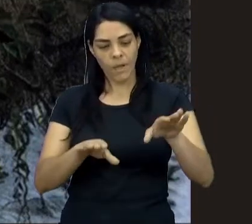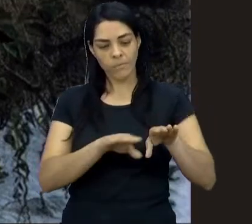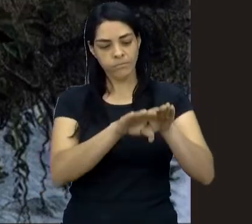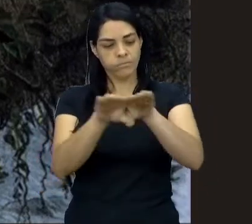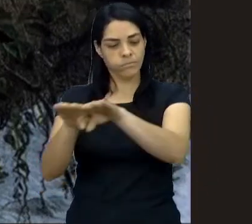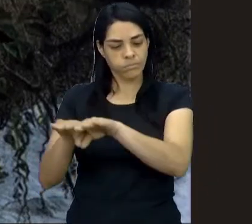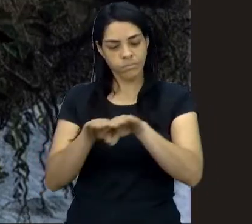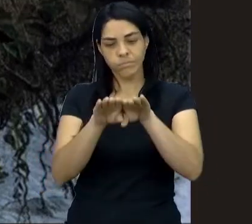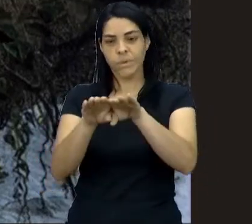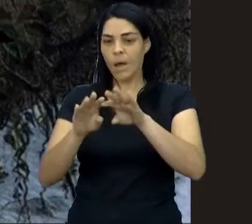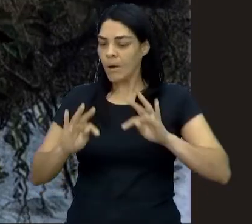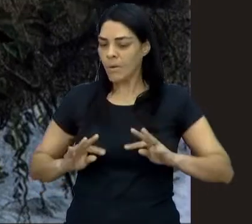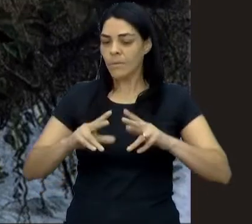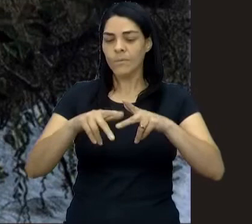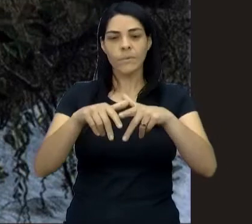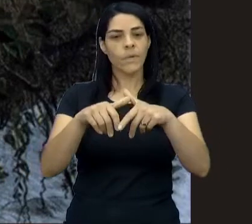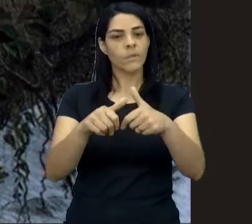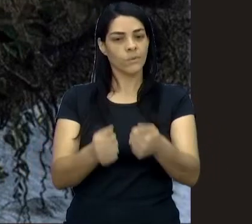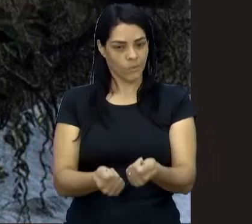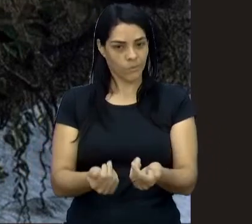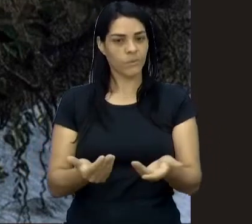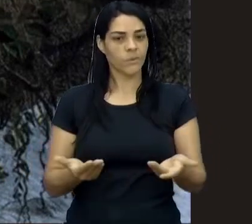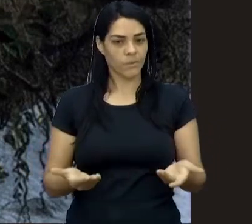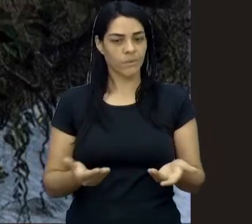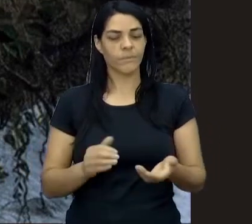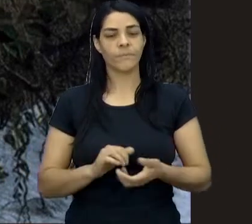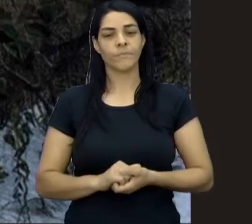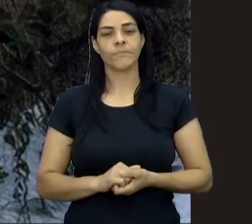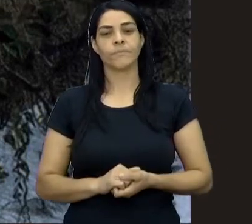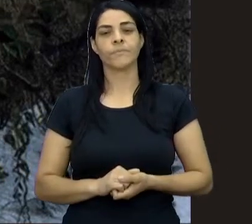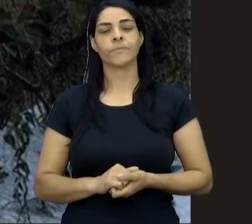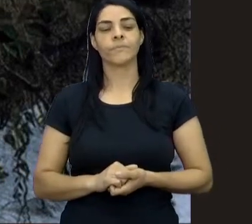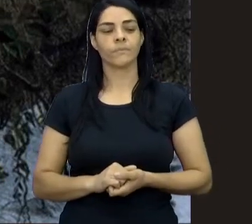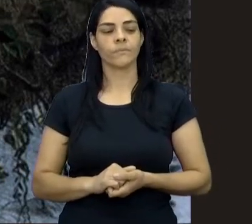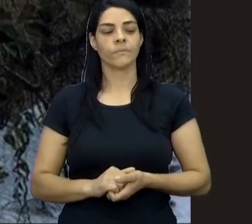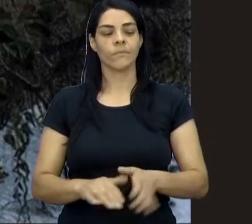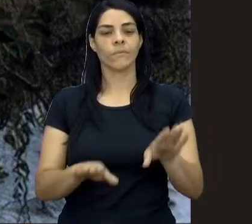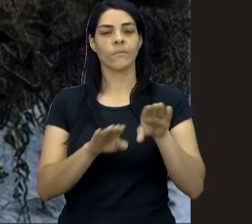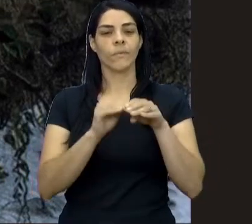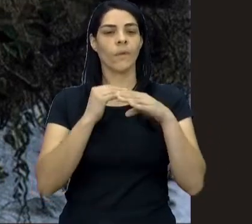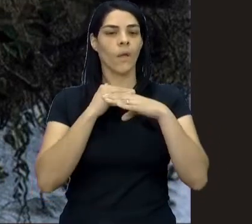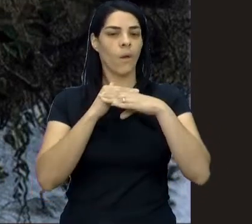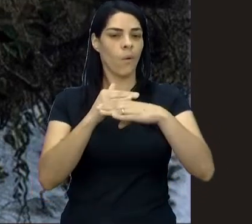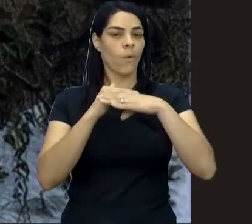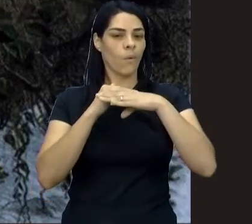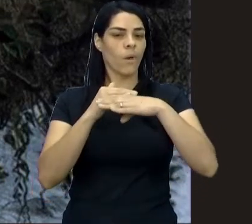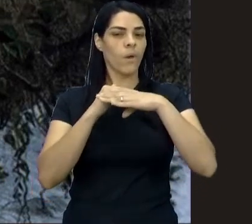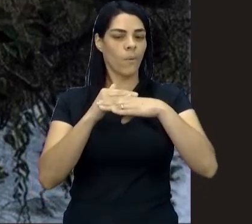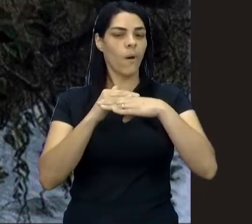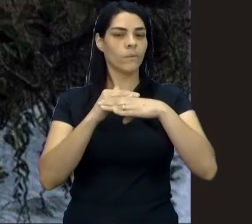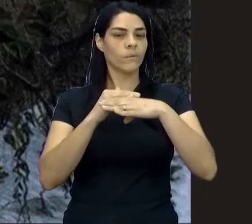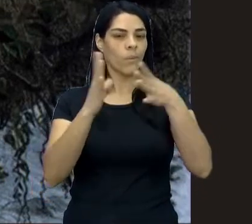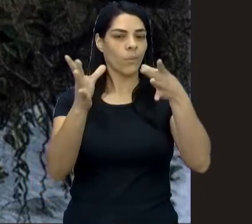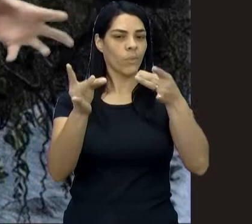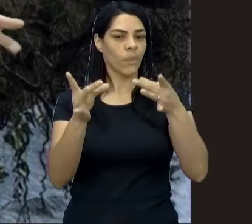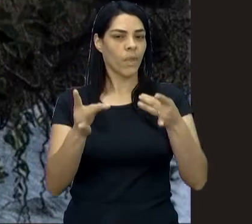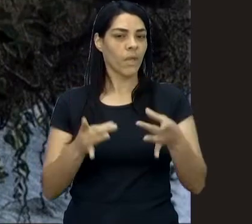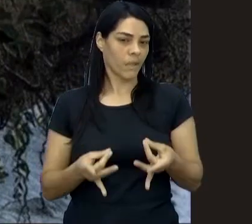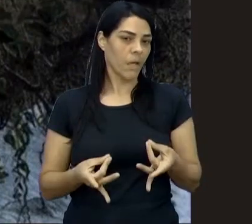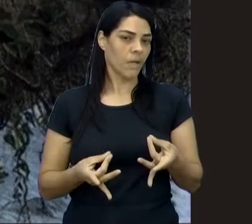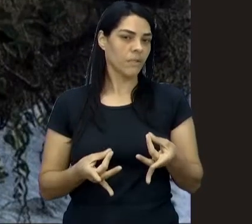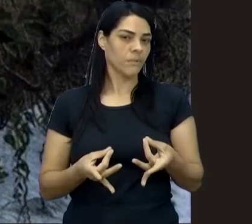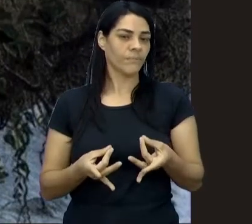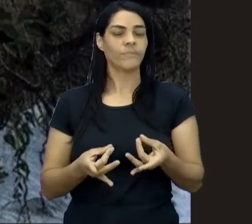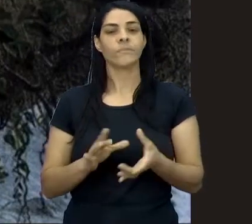forma igualitária realmente né para todo mundo então são detalhes aí né da nossa